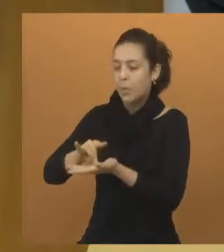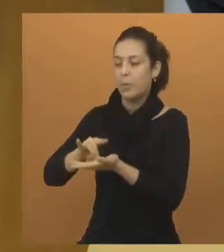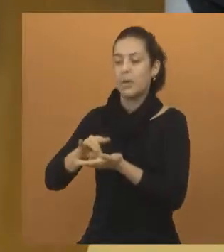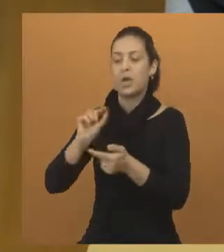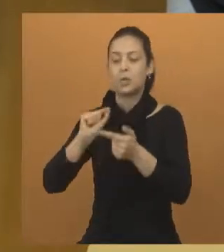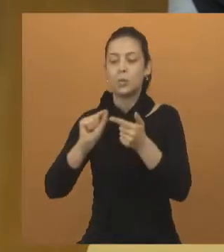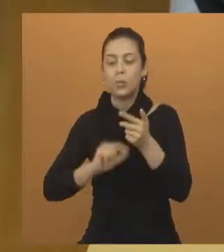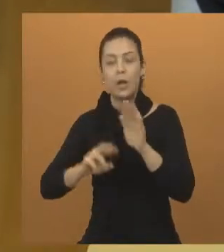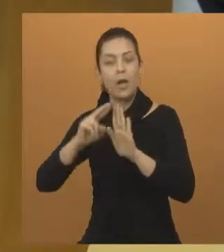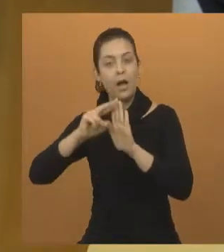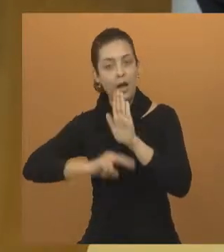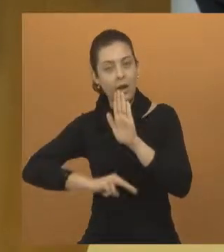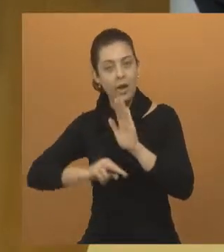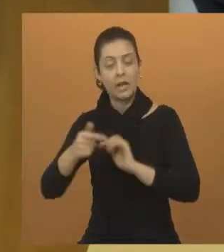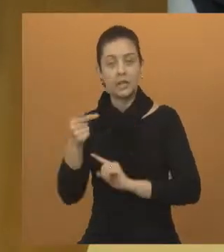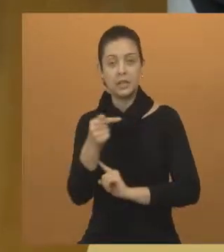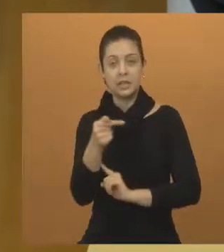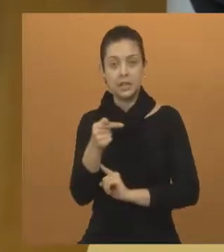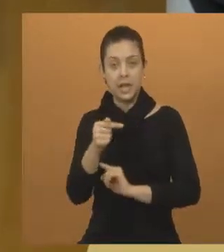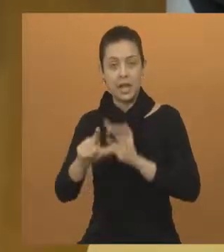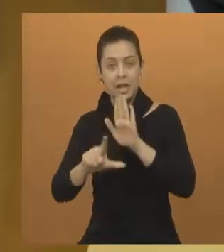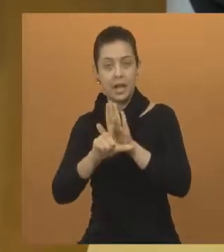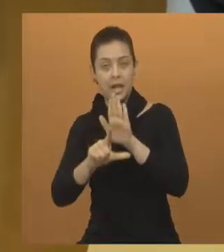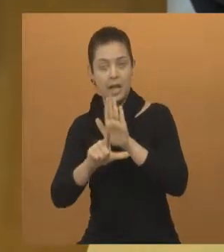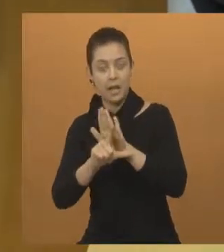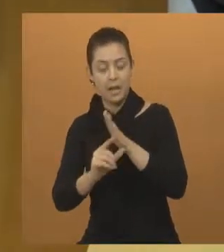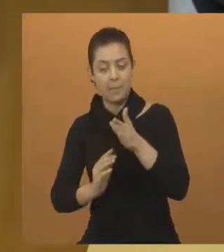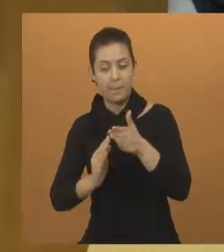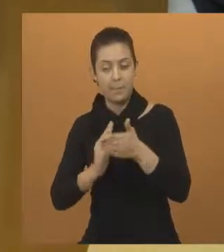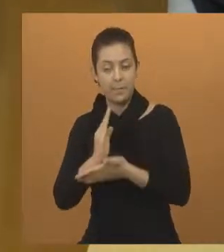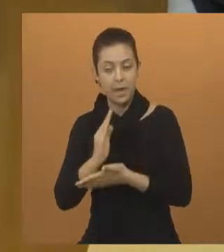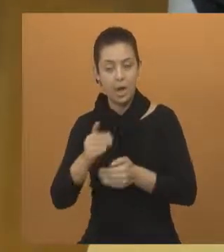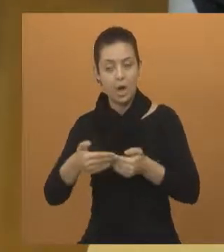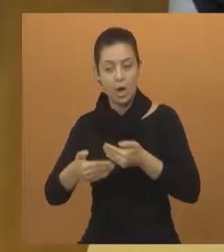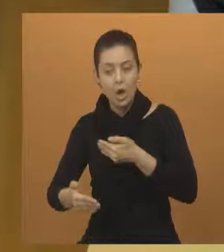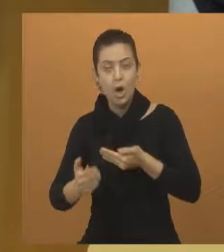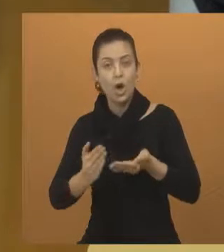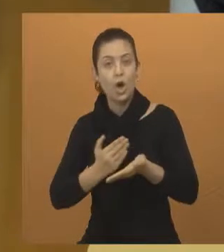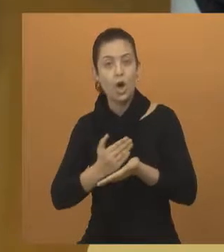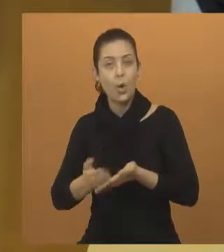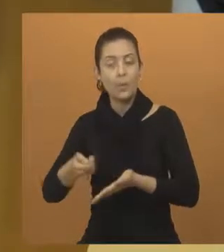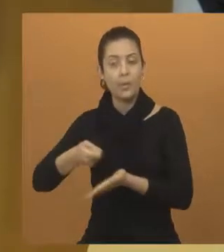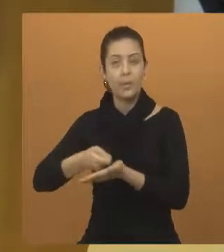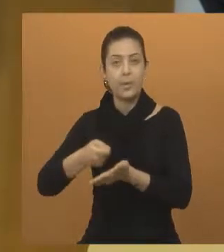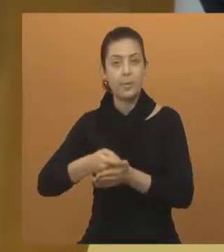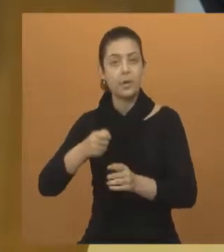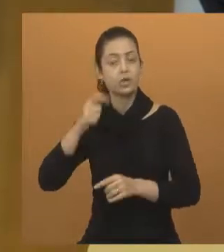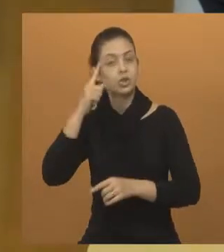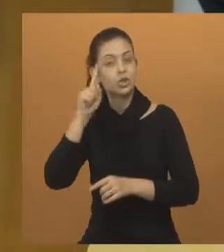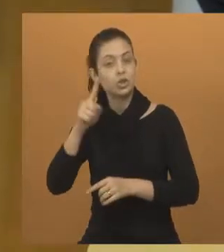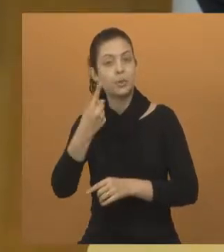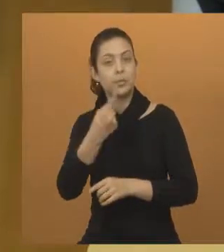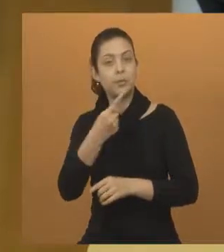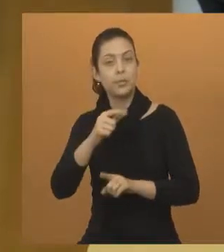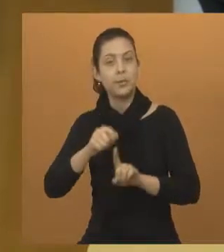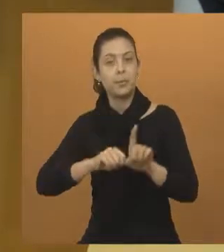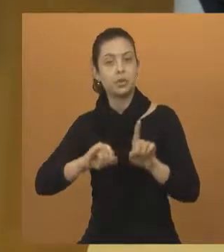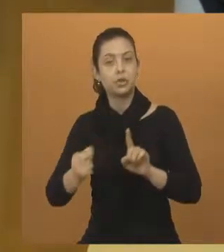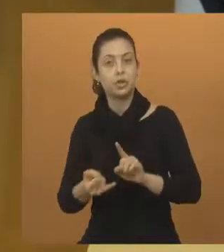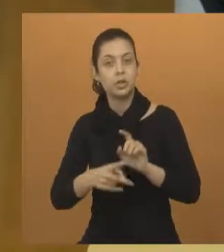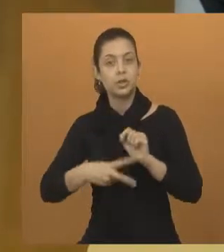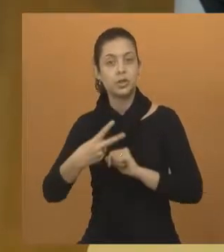consideram. Artigo 7º. Esta lei entra em vigor no dia 1º de janeiro de 2018, revogando-se